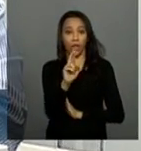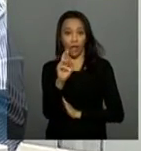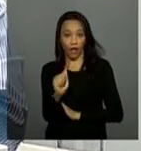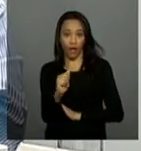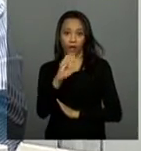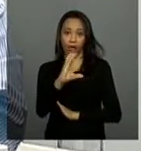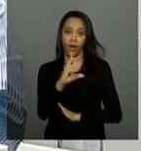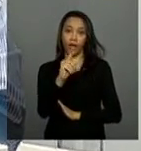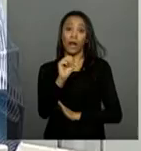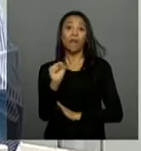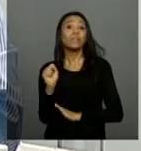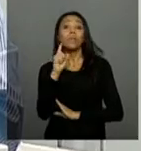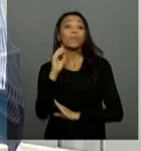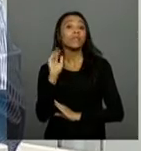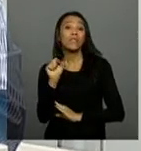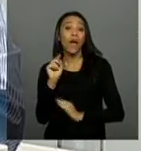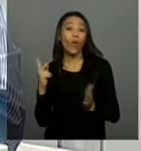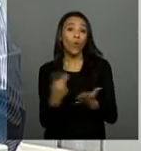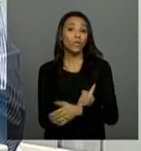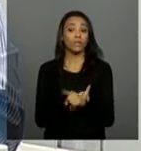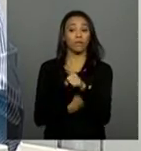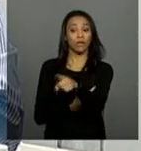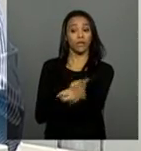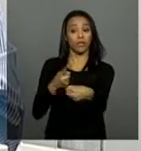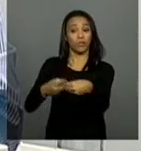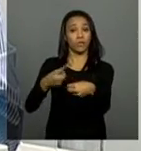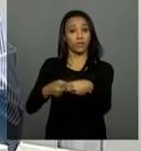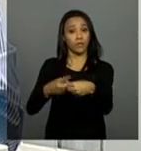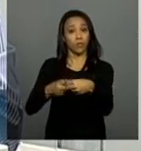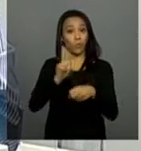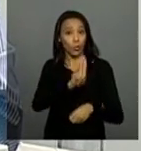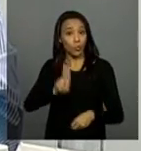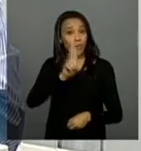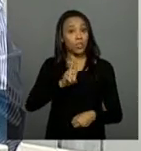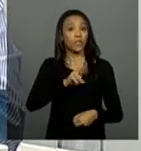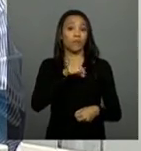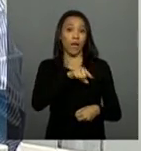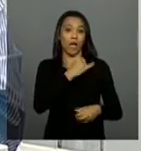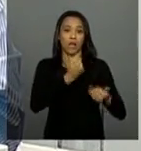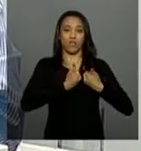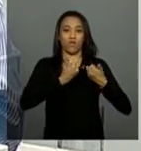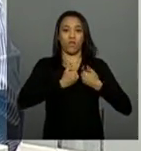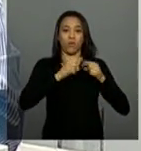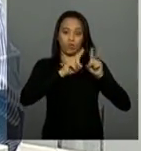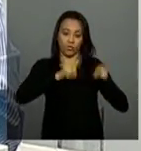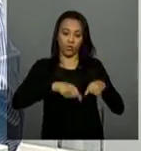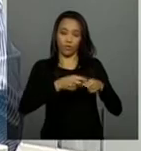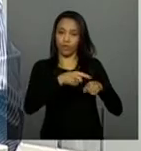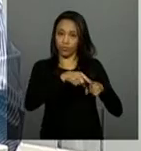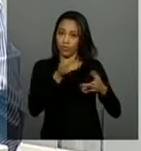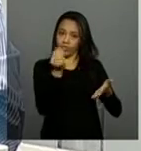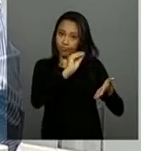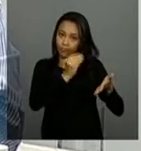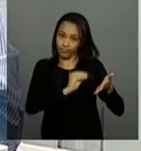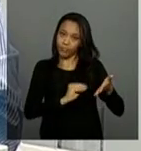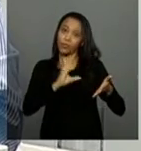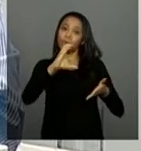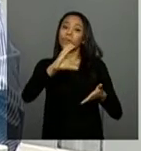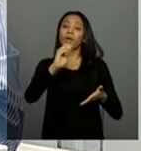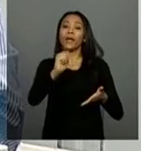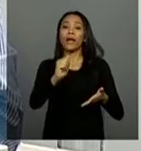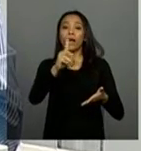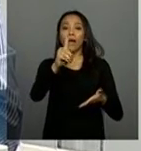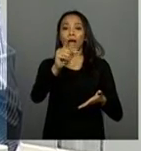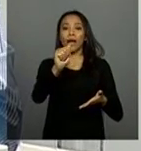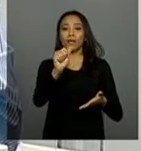da informação do cadastro. E, obviamente, do ponto de vista dos municípios que são produtores de soja, você sofistica essa informação do cadastro, essa informação